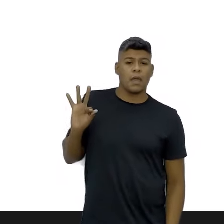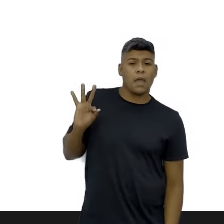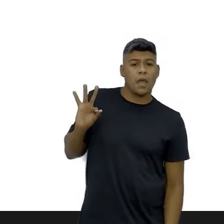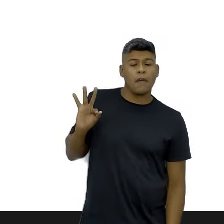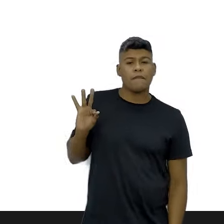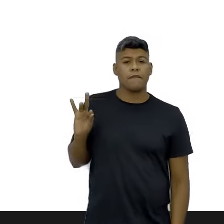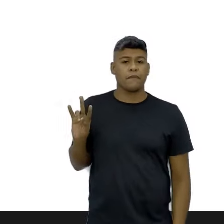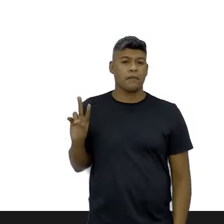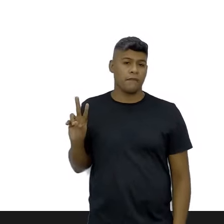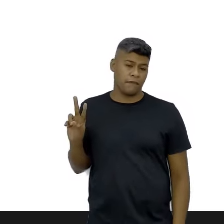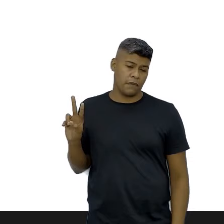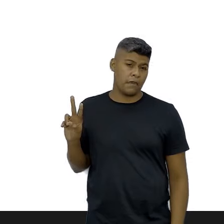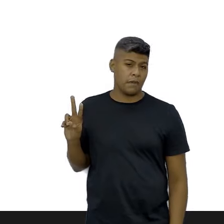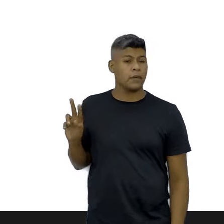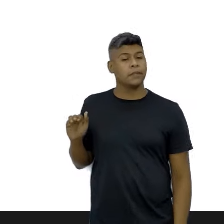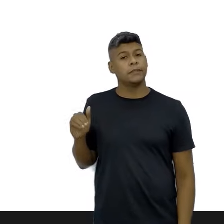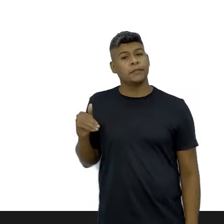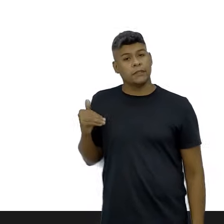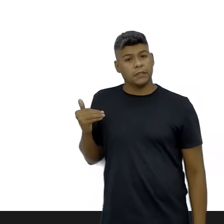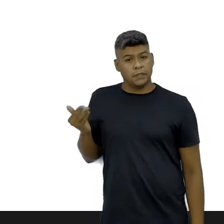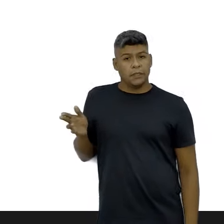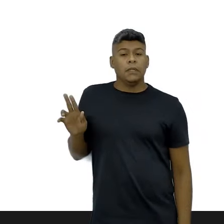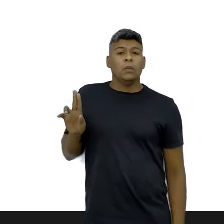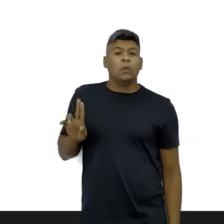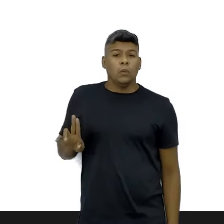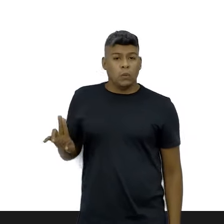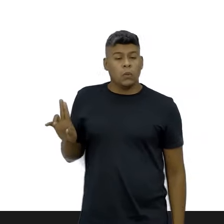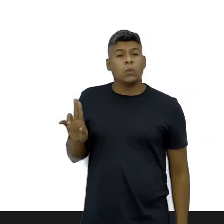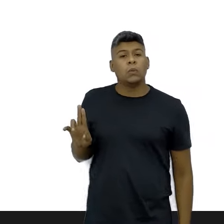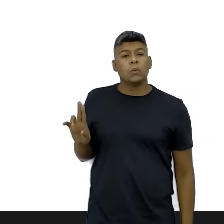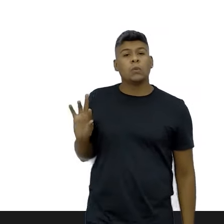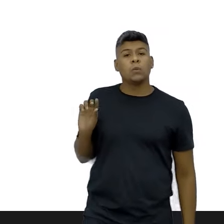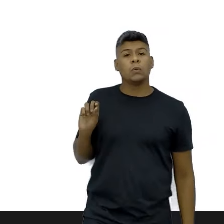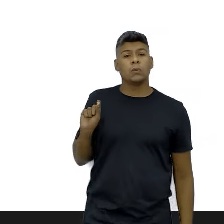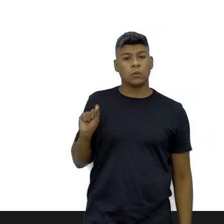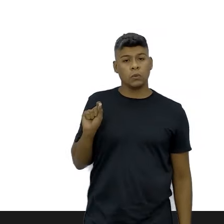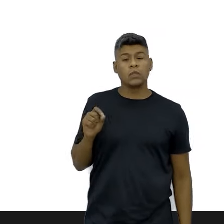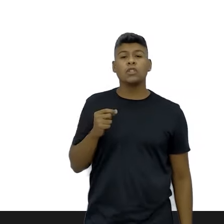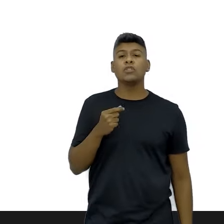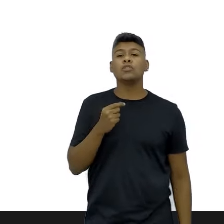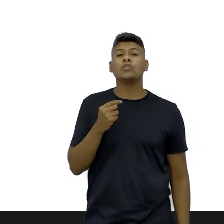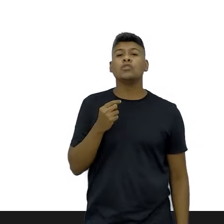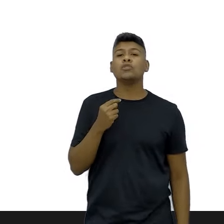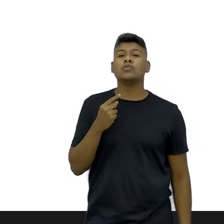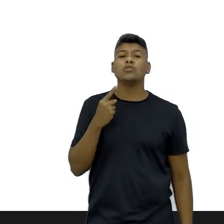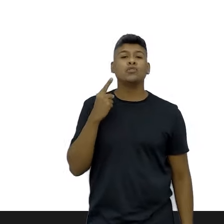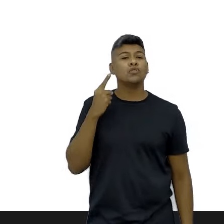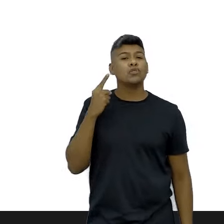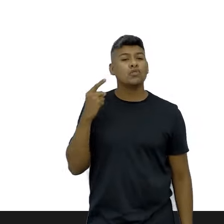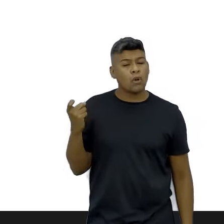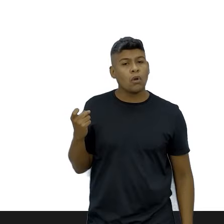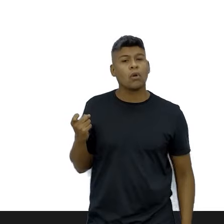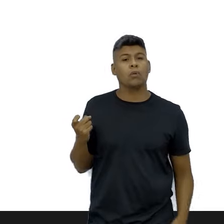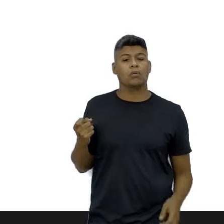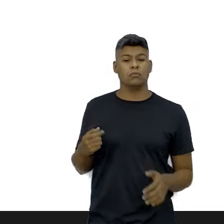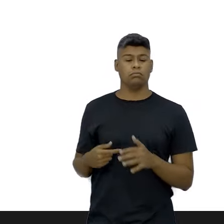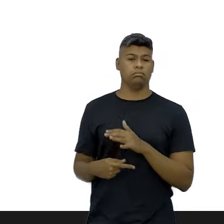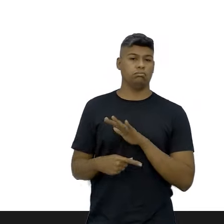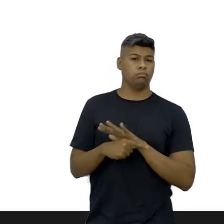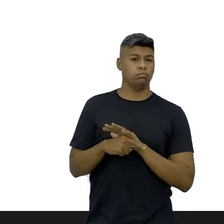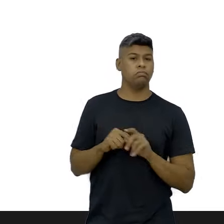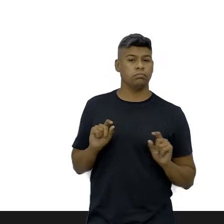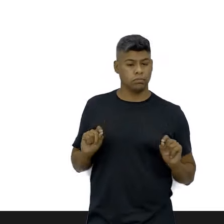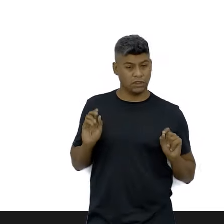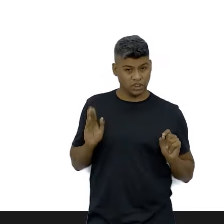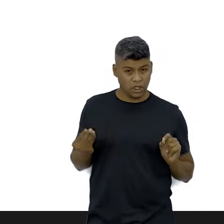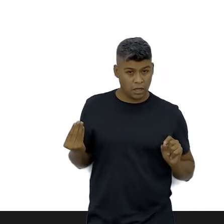o V, então elas são usadas aí para grafar os sons, né, conforme já